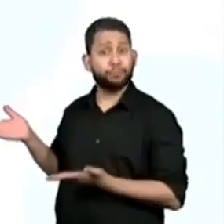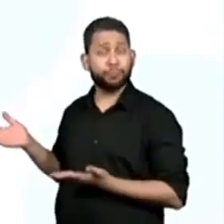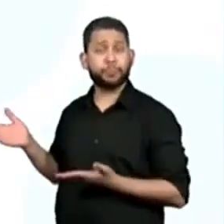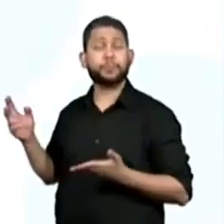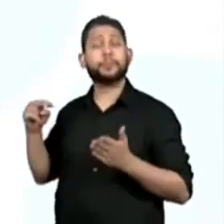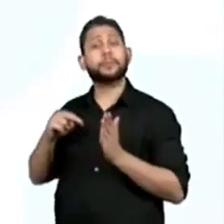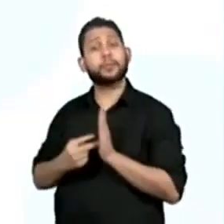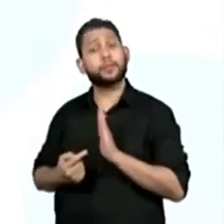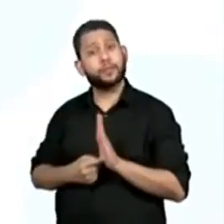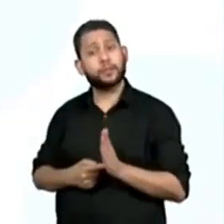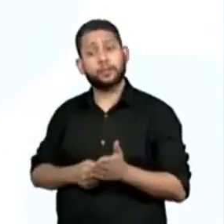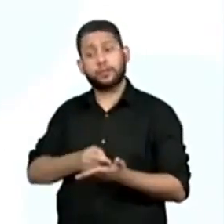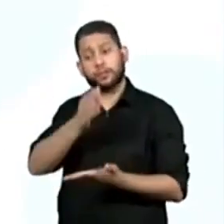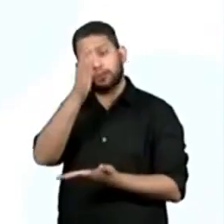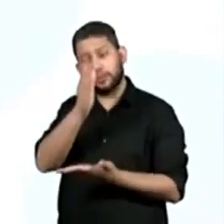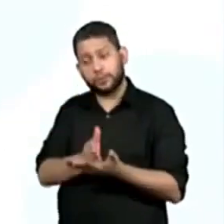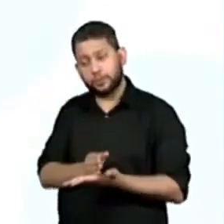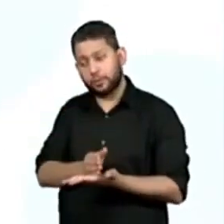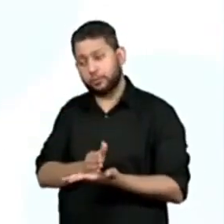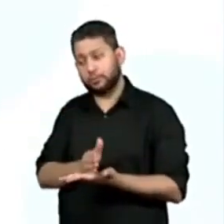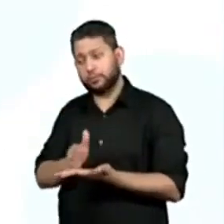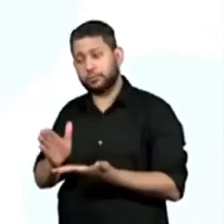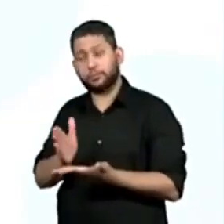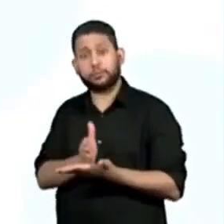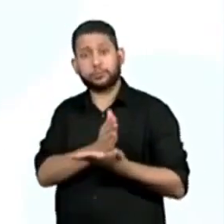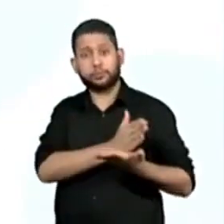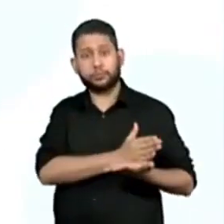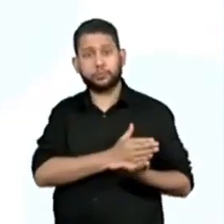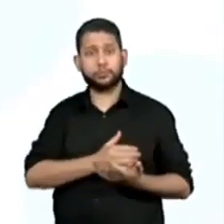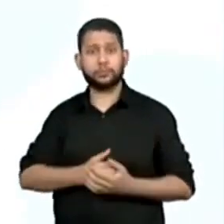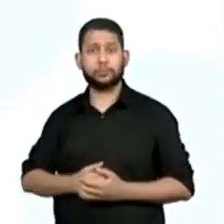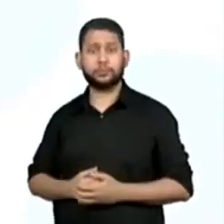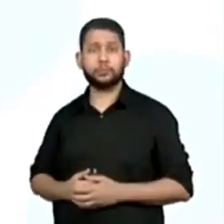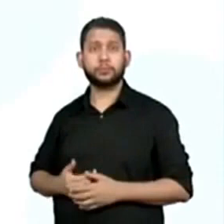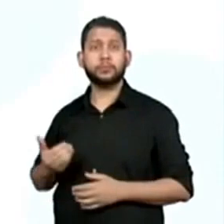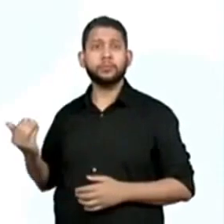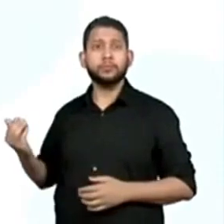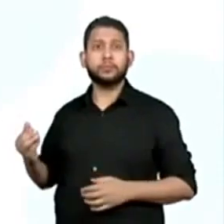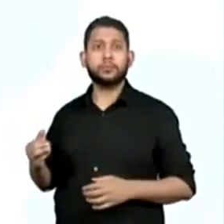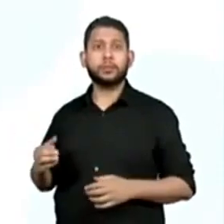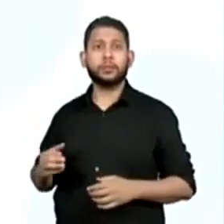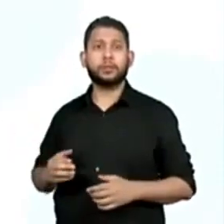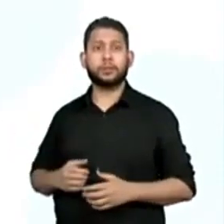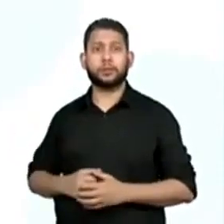que nós chamamos de Vou colocar aqui uma setinha para a gente não esquecer da palavra